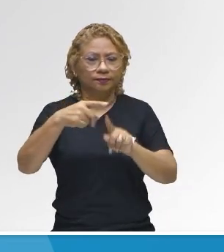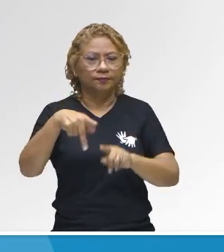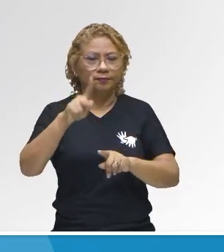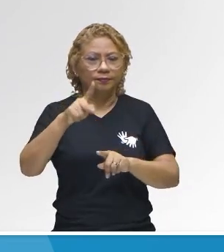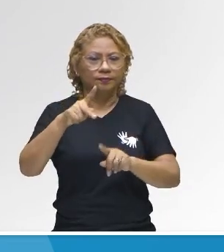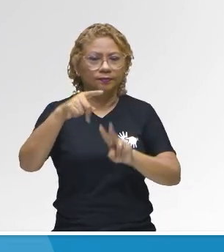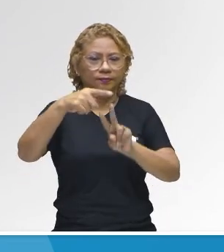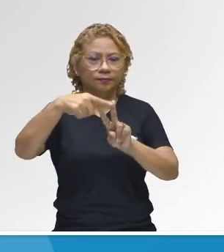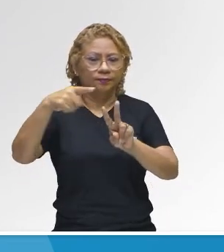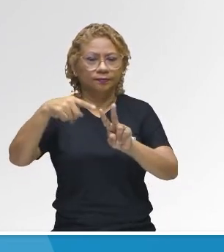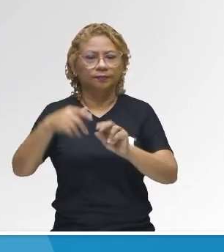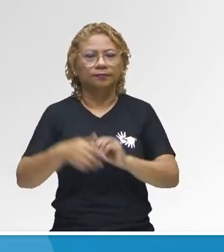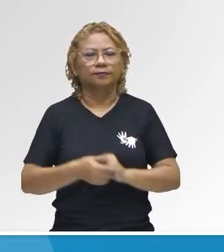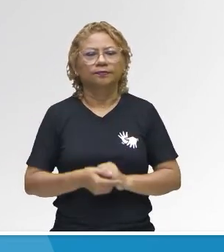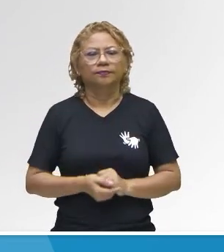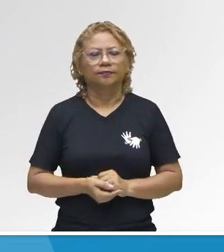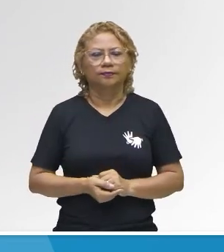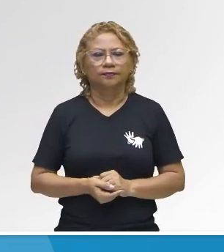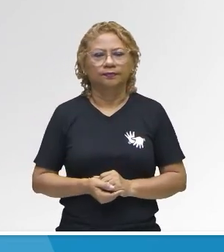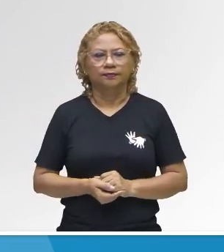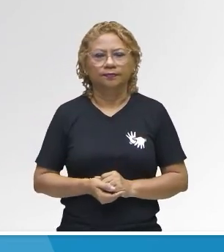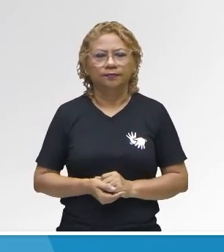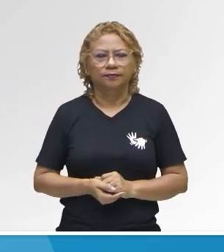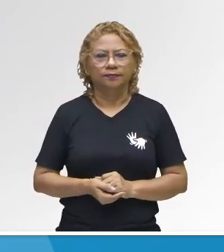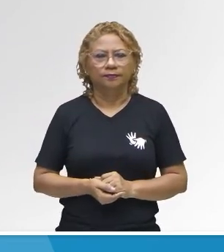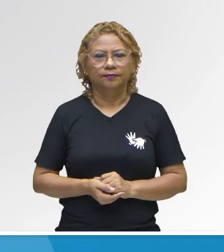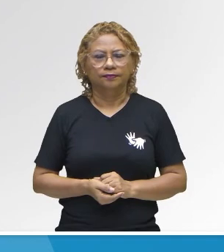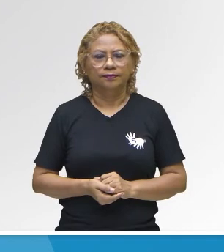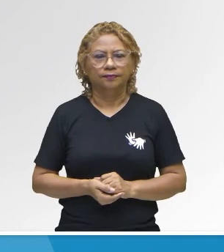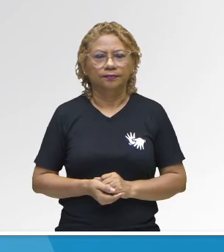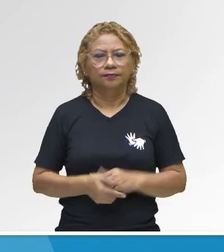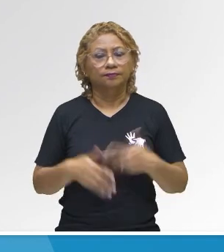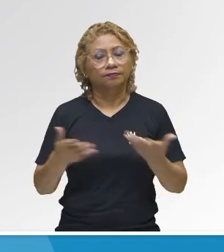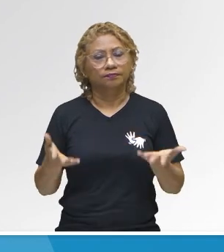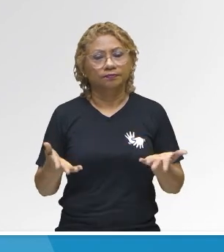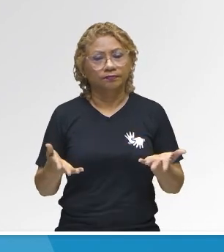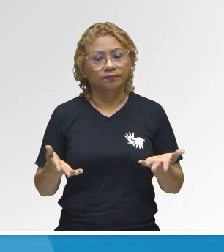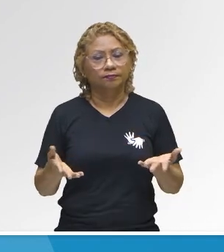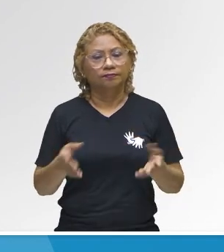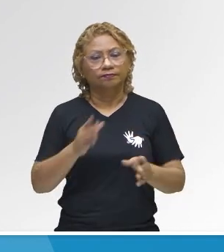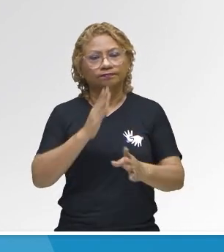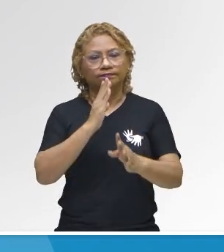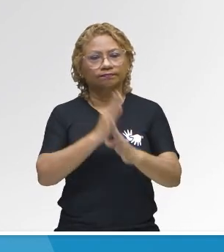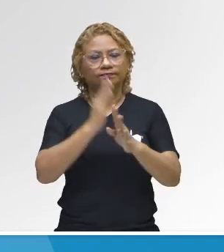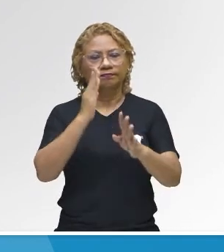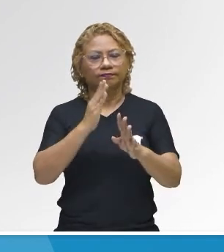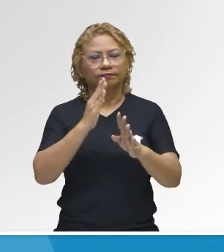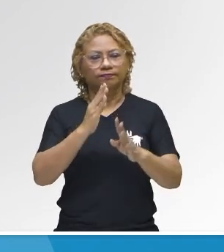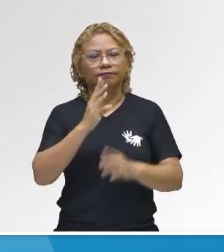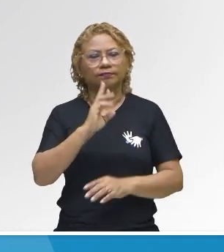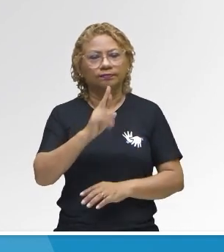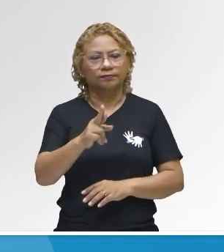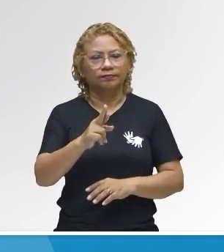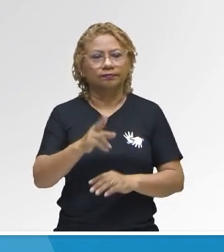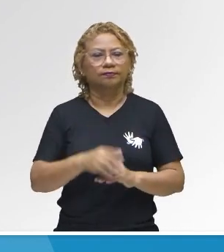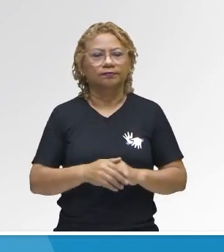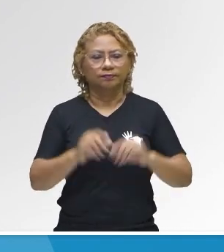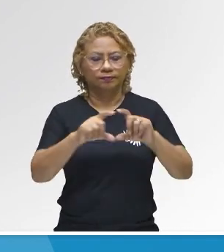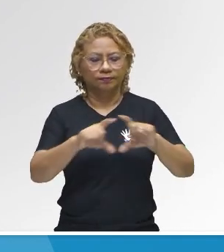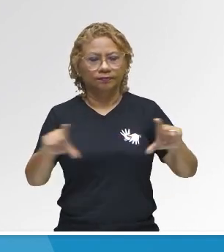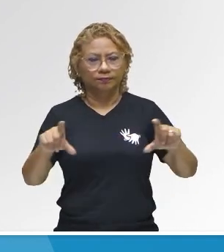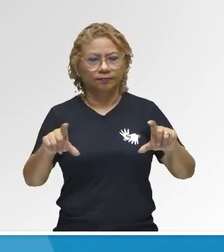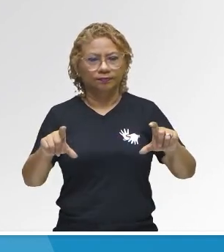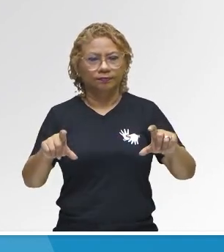sobre 4 mais kπ. E pronto, encontramos o domínio dessa função. O domínio é